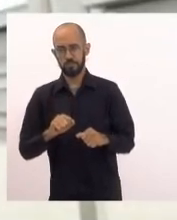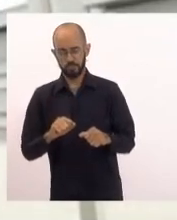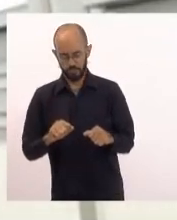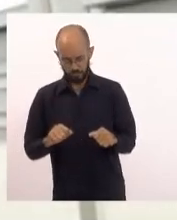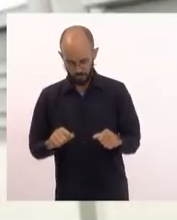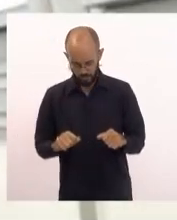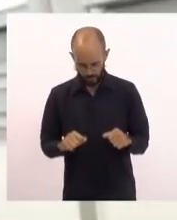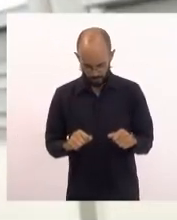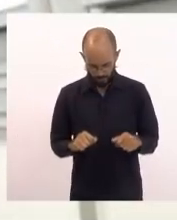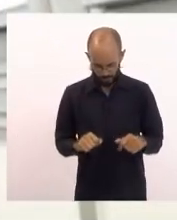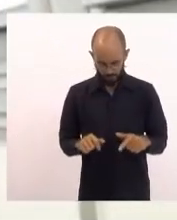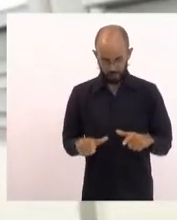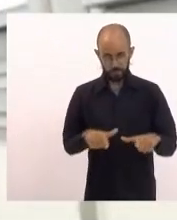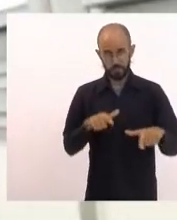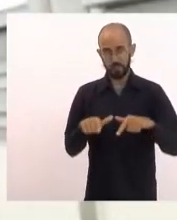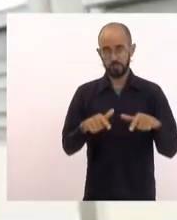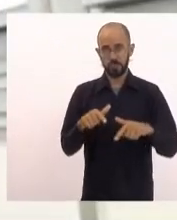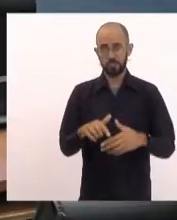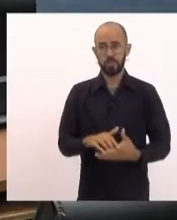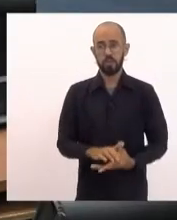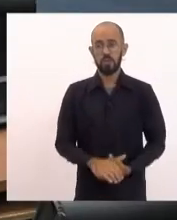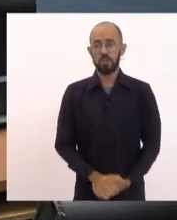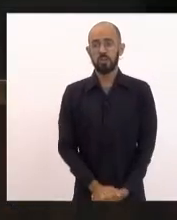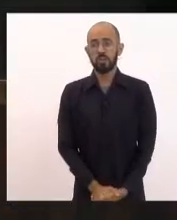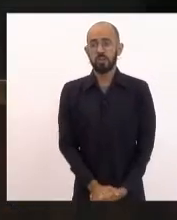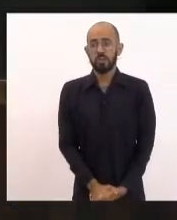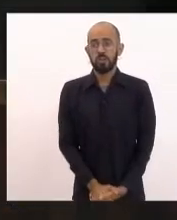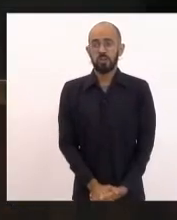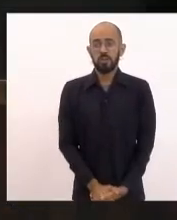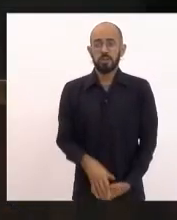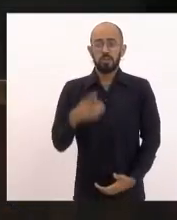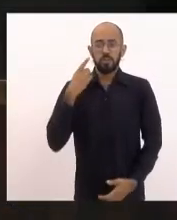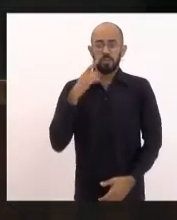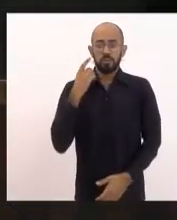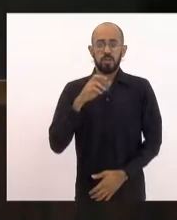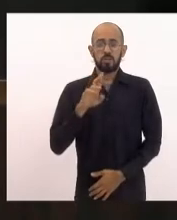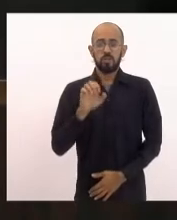nosso Estado. Obrigada. Deputado Rodrigo Amorim.